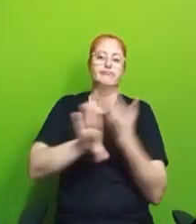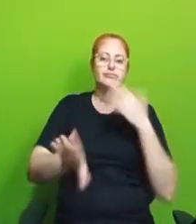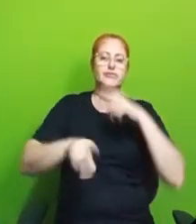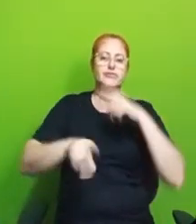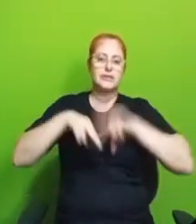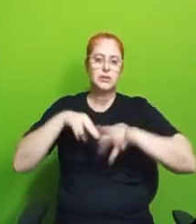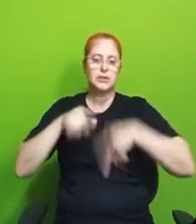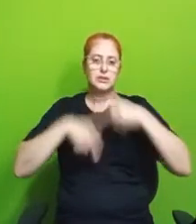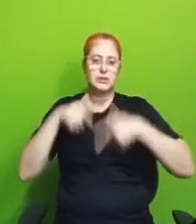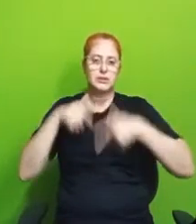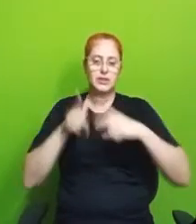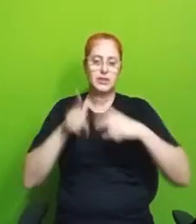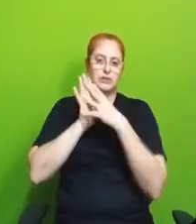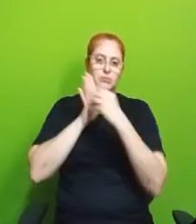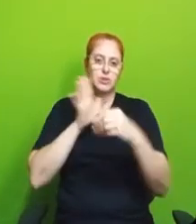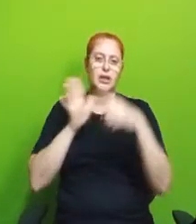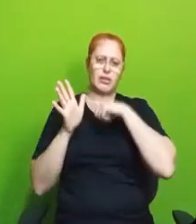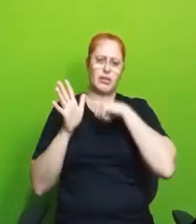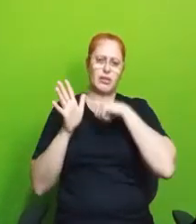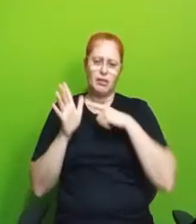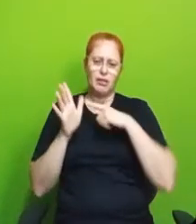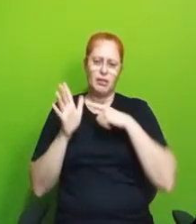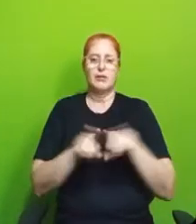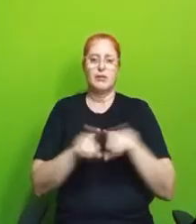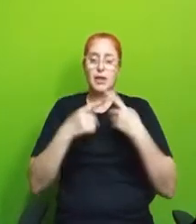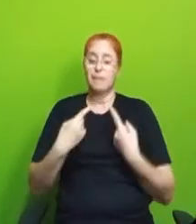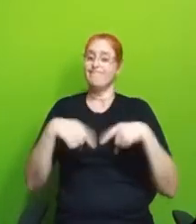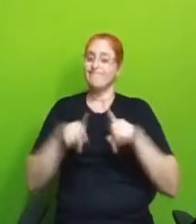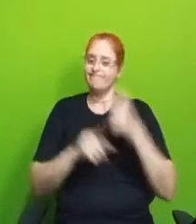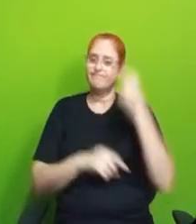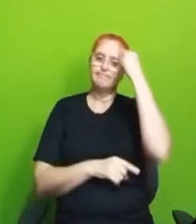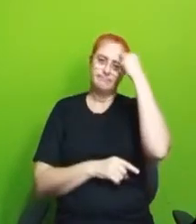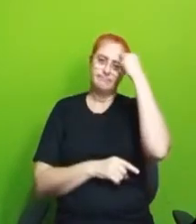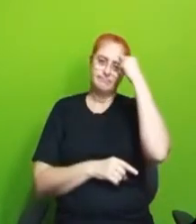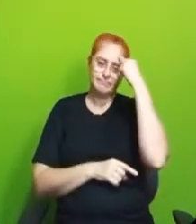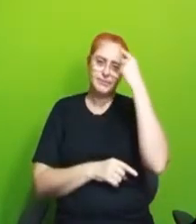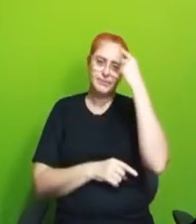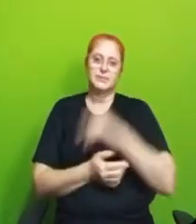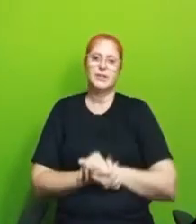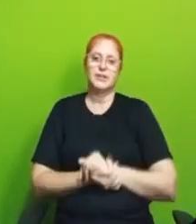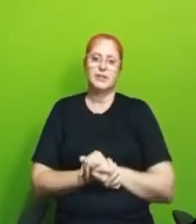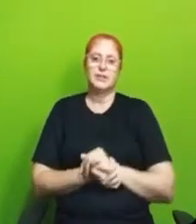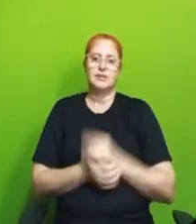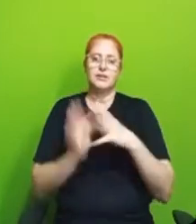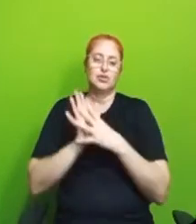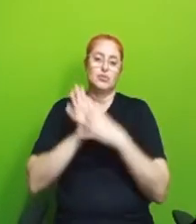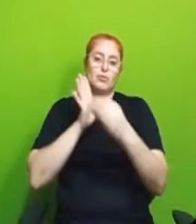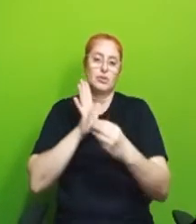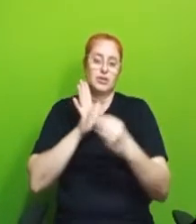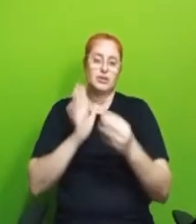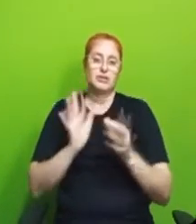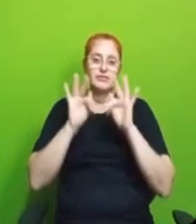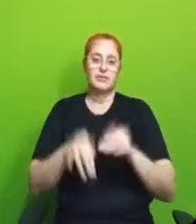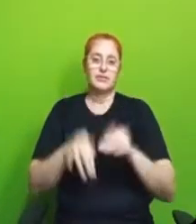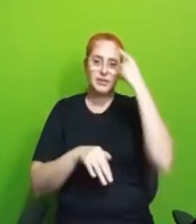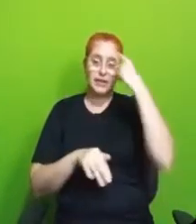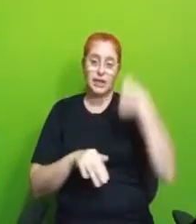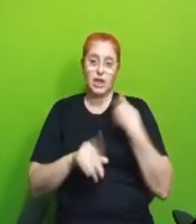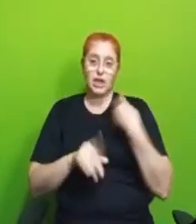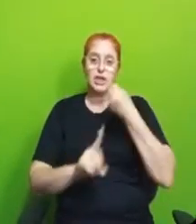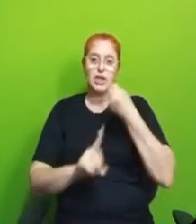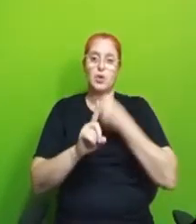modelos carregam, né? Então, bem é um desafio a gente pensar isso do ponto de vista de modelo. E, por fim, pensar que a nossa luta hoje é uma